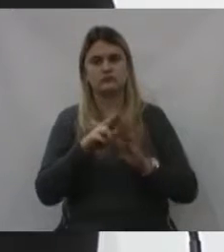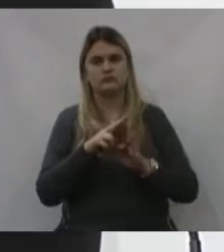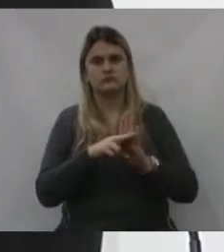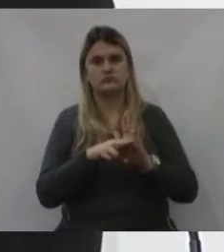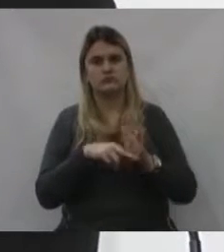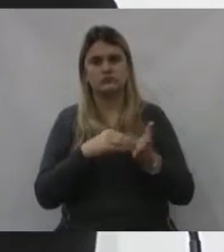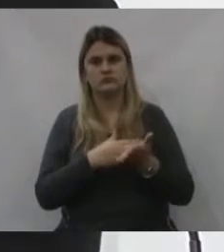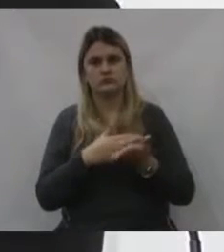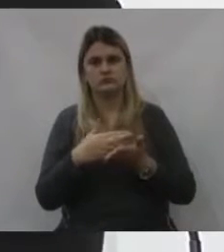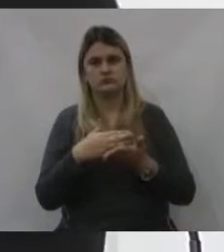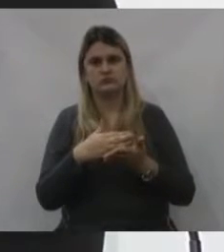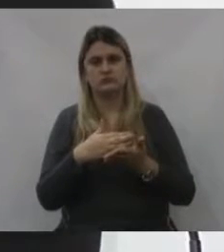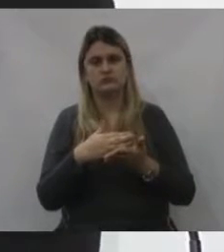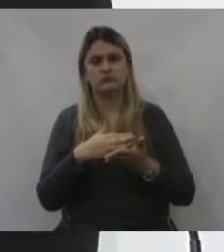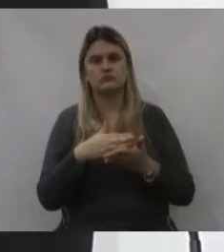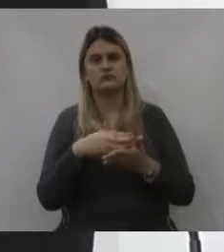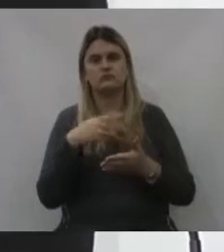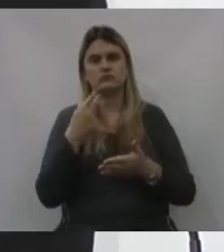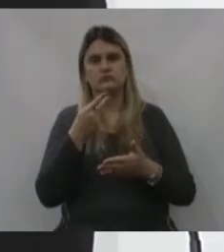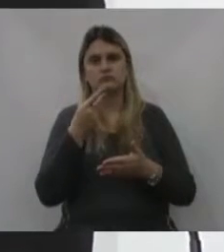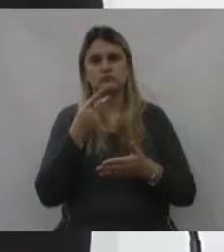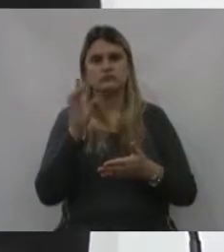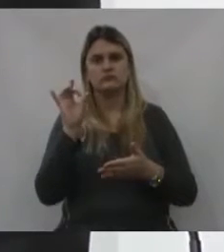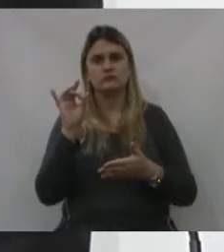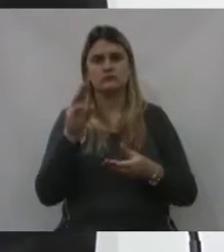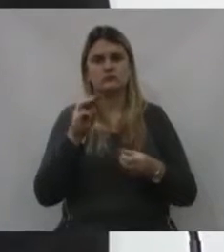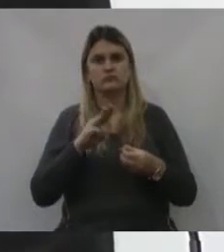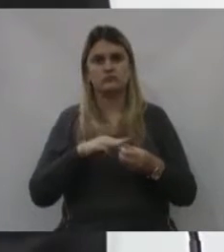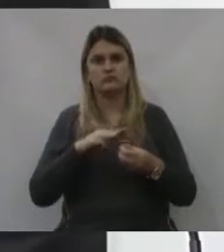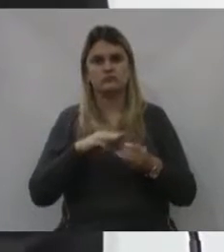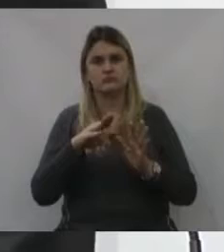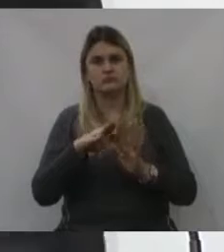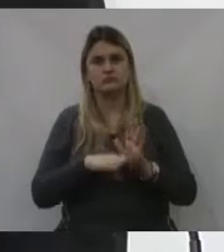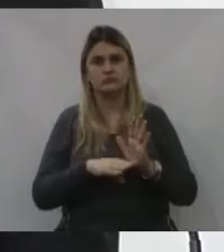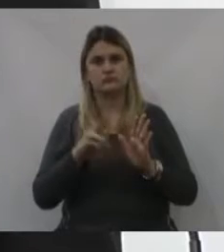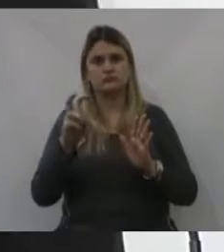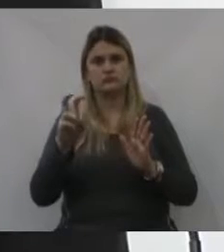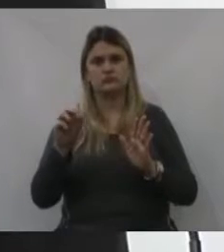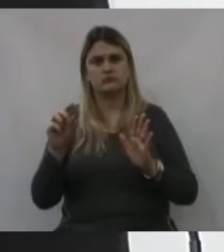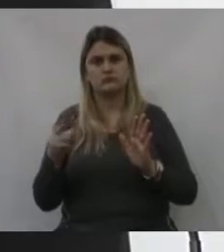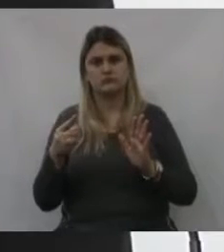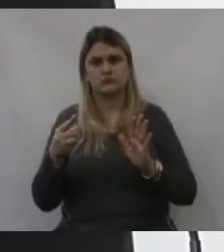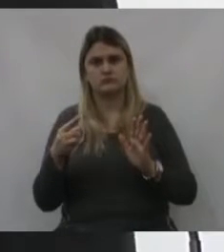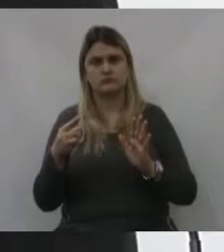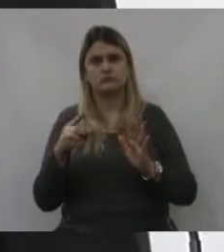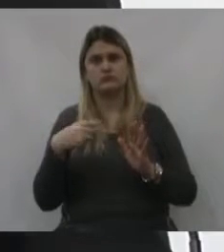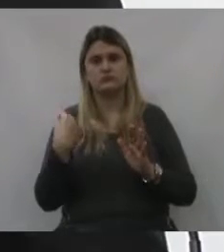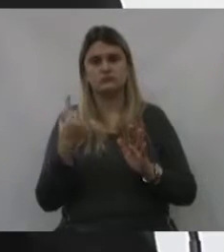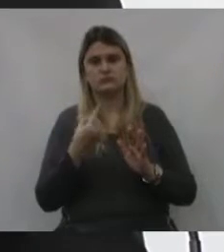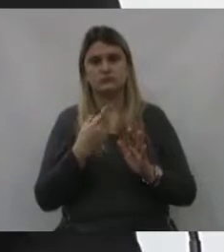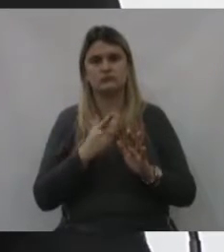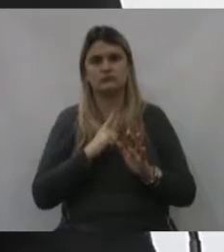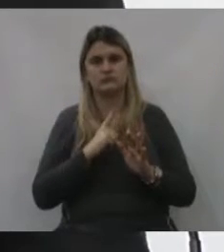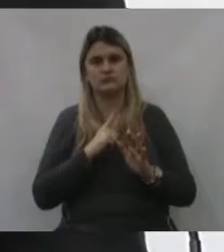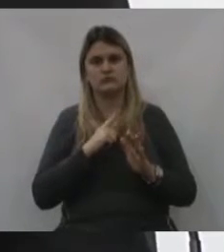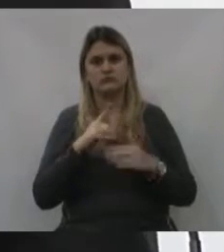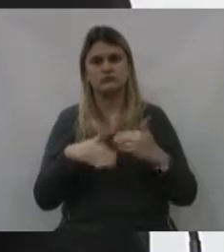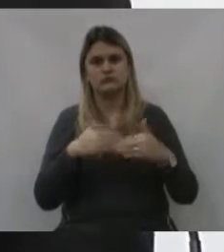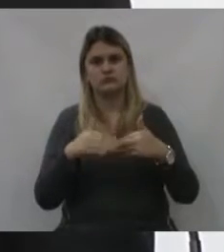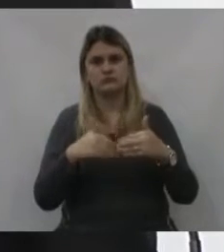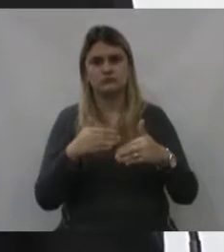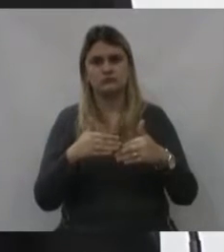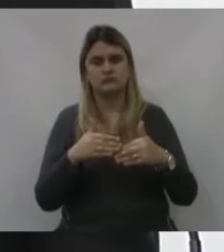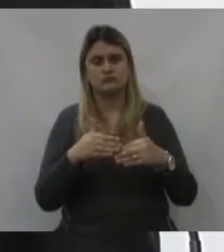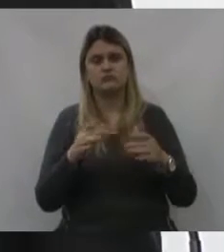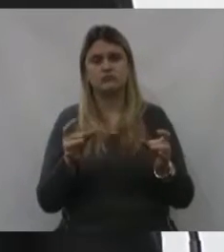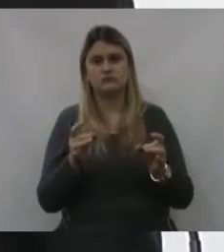uma regra, quando nós iniciamos o processo, entrou uma regra dizendo que era só para os municípios abaixo de 50 mil habitantes, mas nós já estamos com